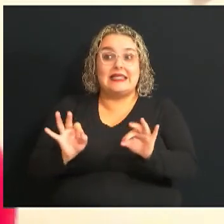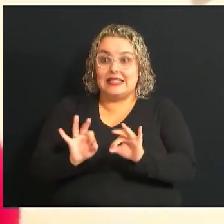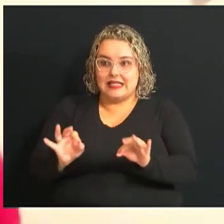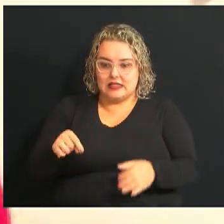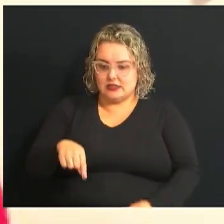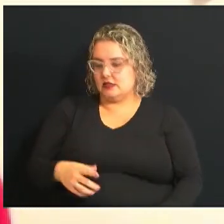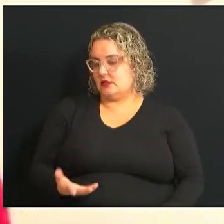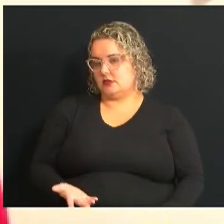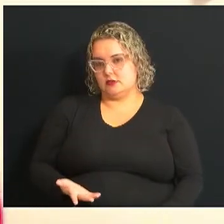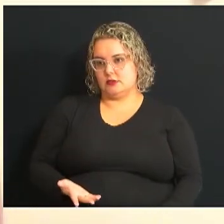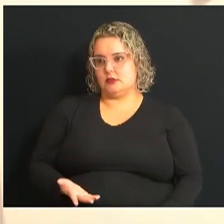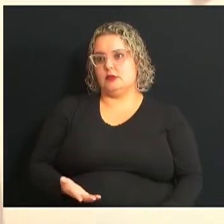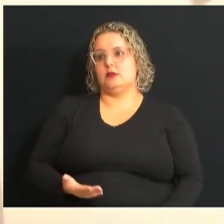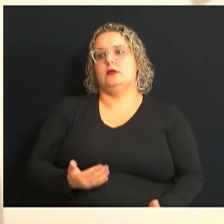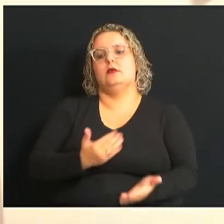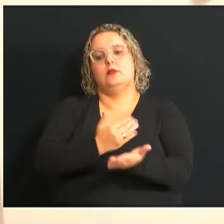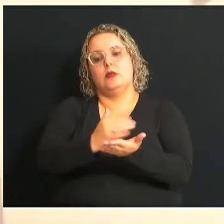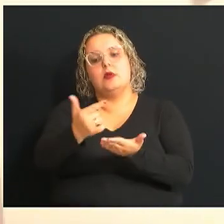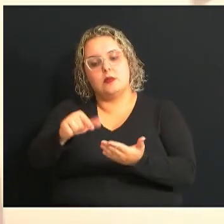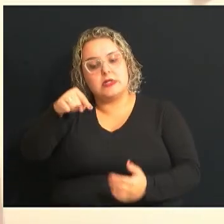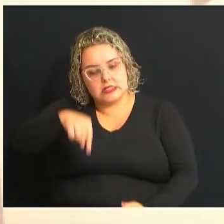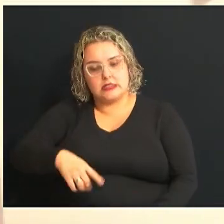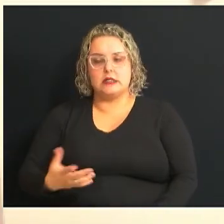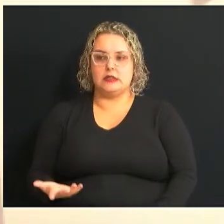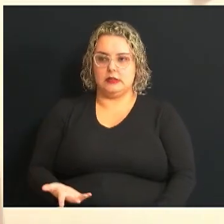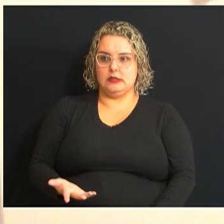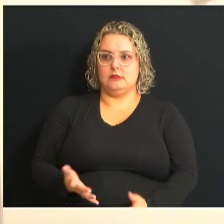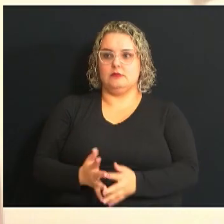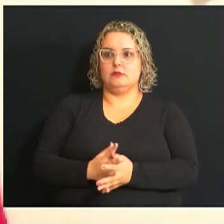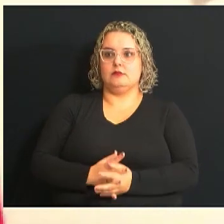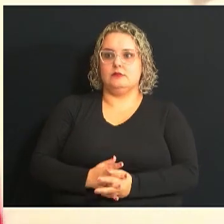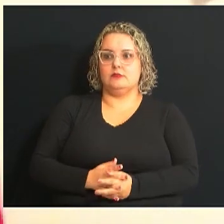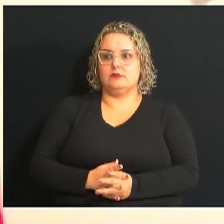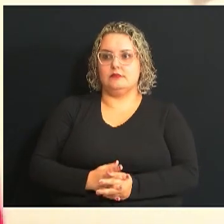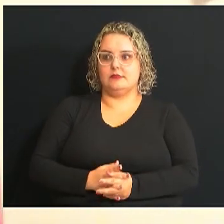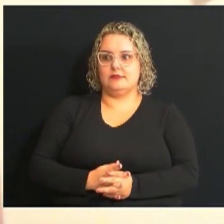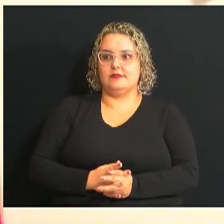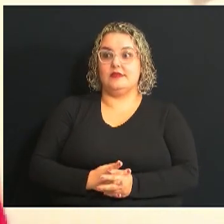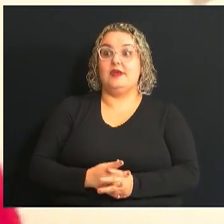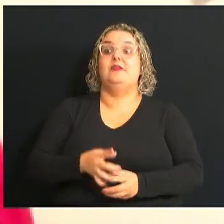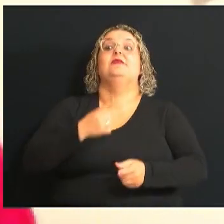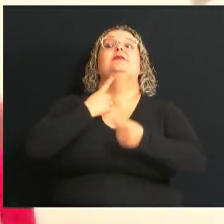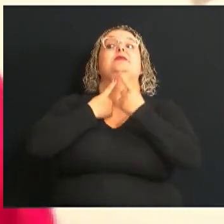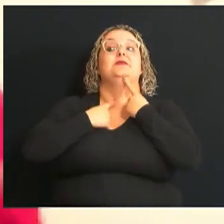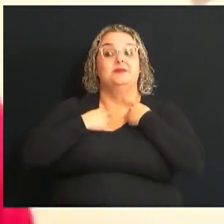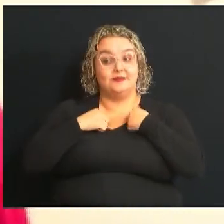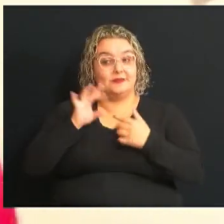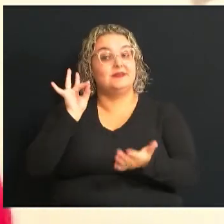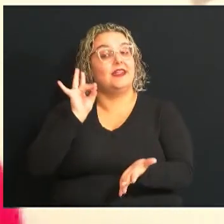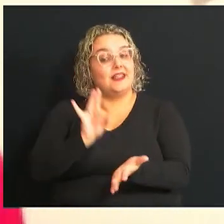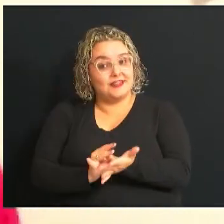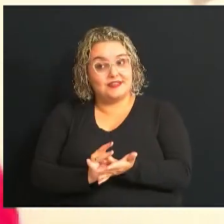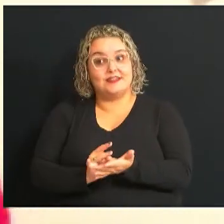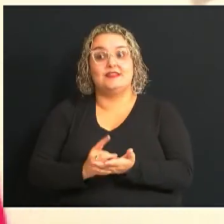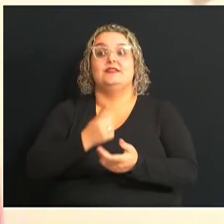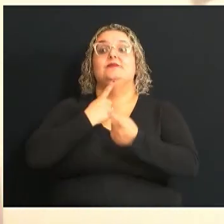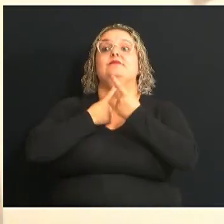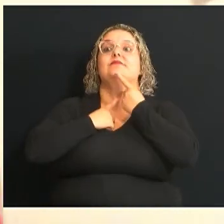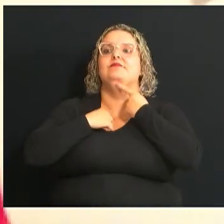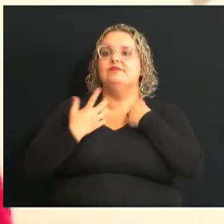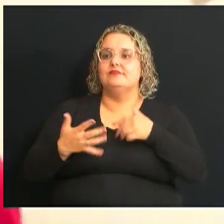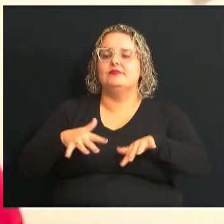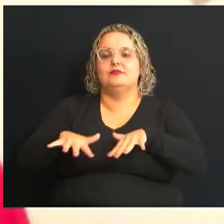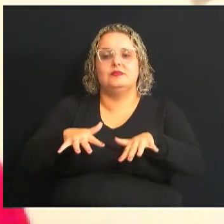para recomeçar daqui. Então, foi muita vontade mesmo, muito desejo de